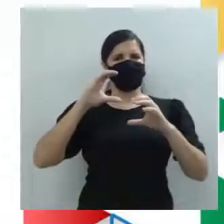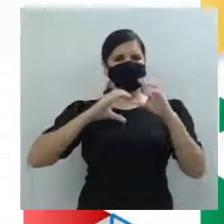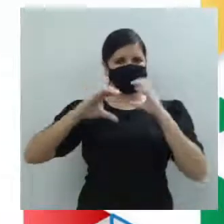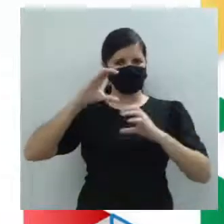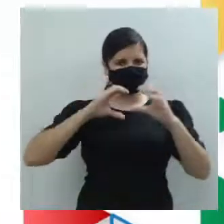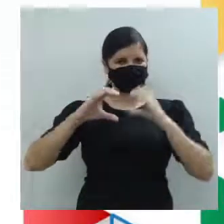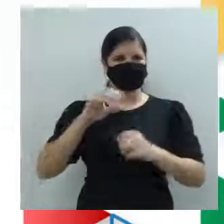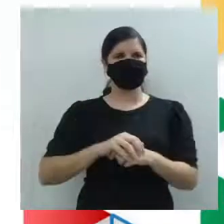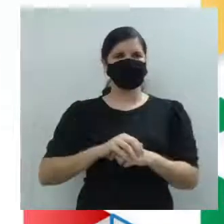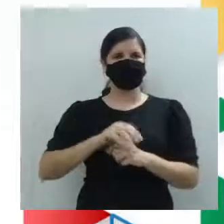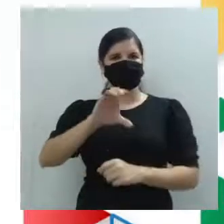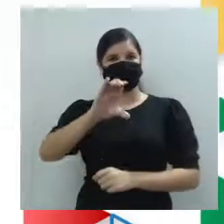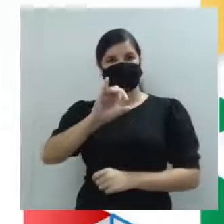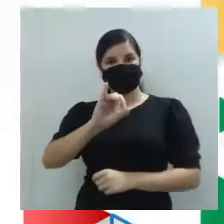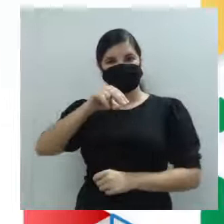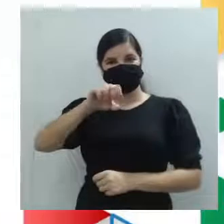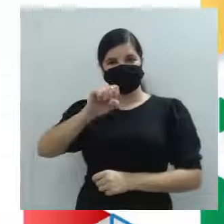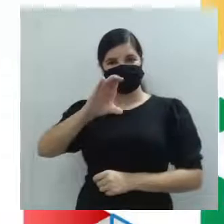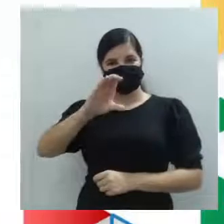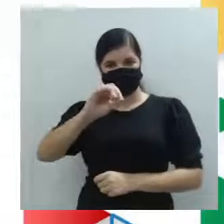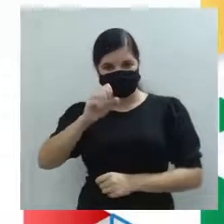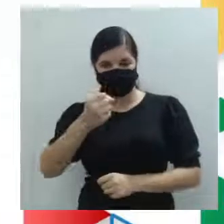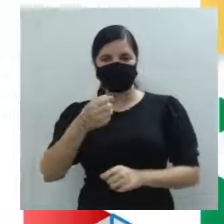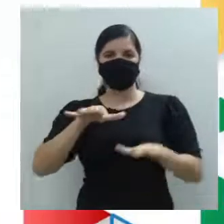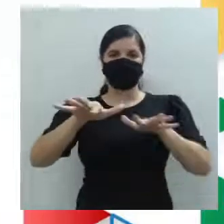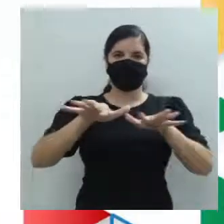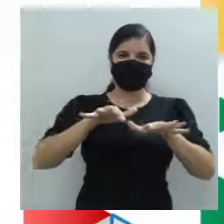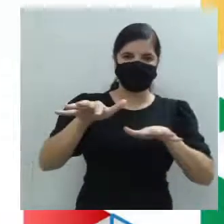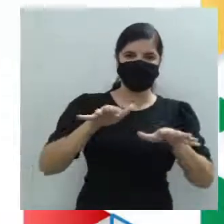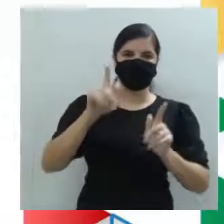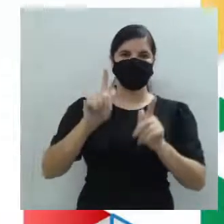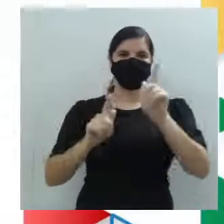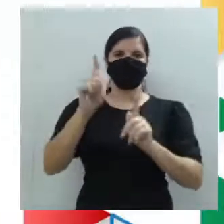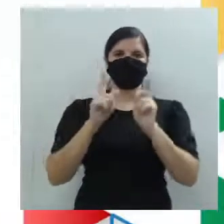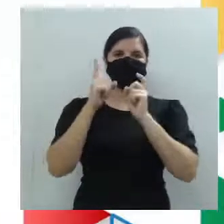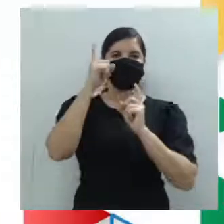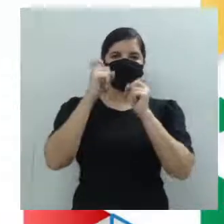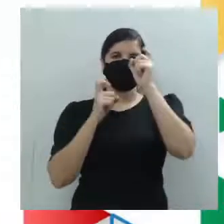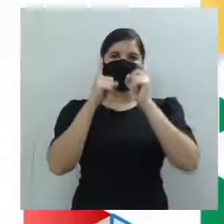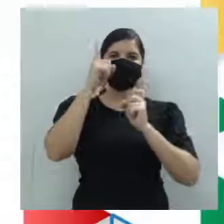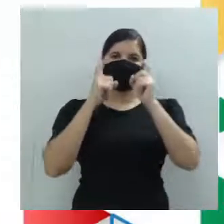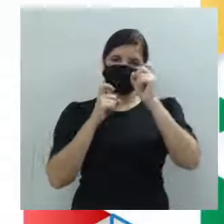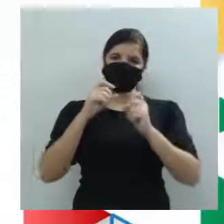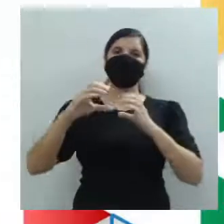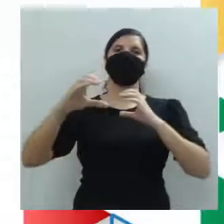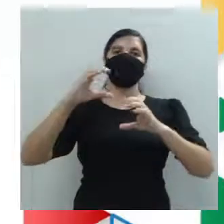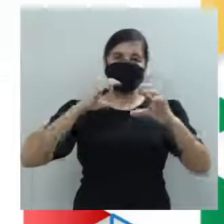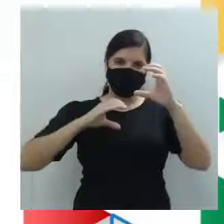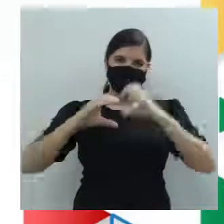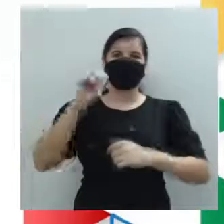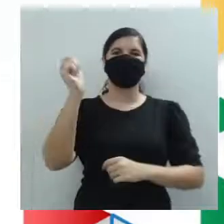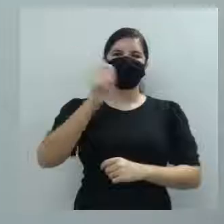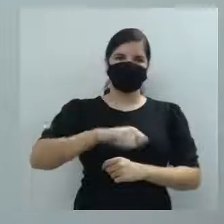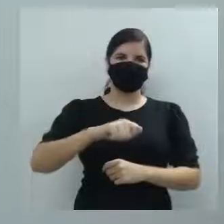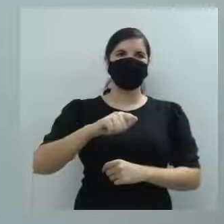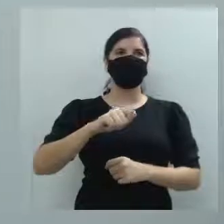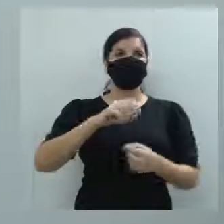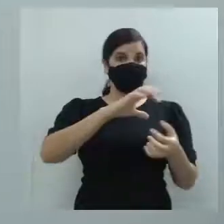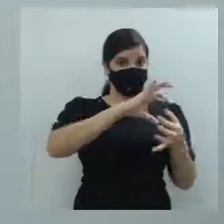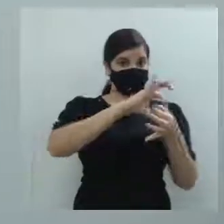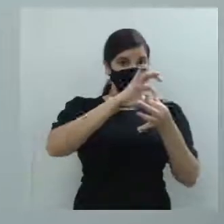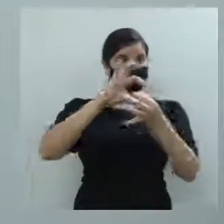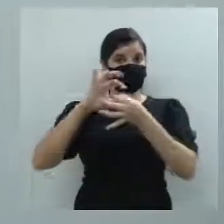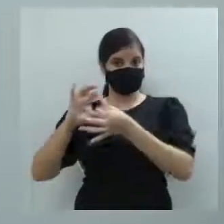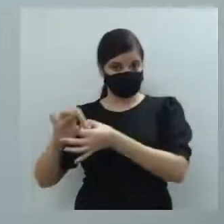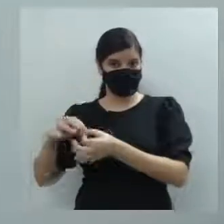cinésicos: movimentos, gestos, expressões faciais, também comunicam, mas sempre observando o